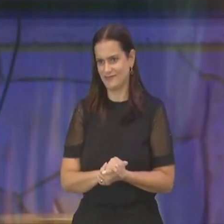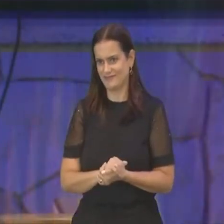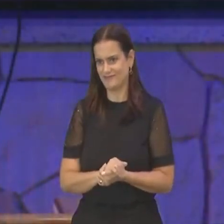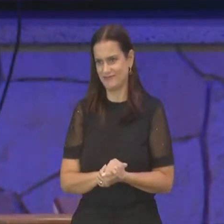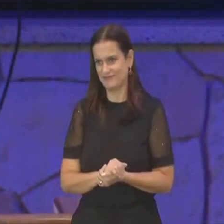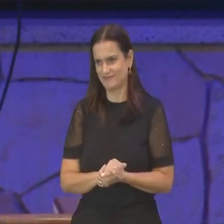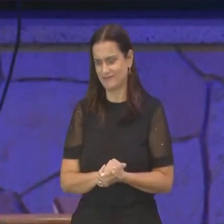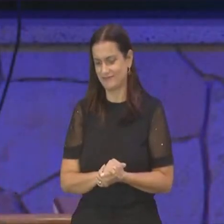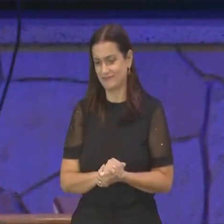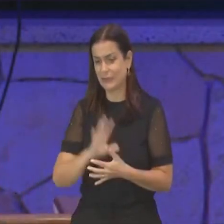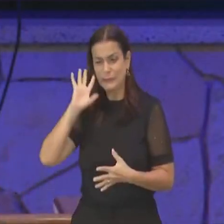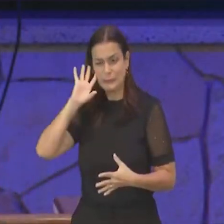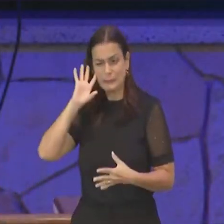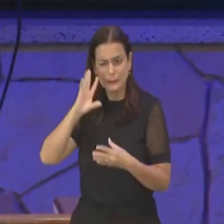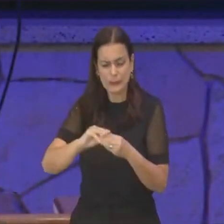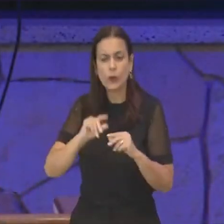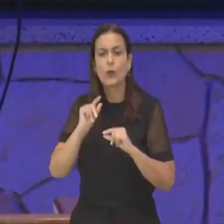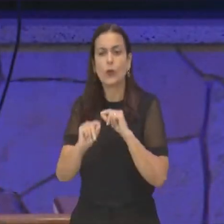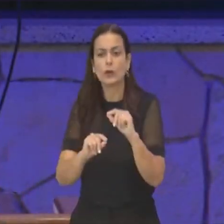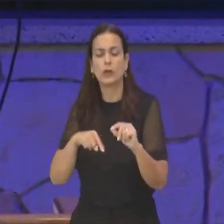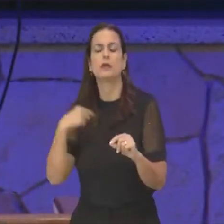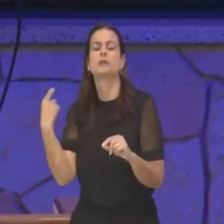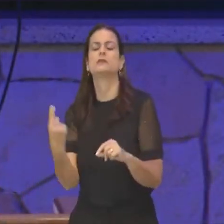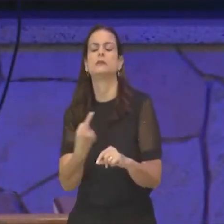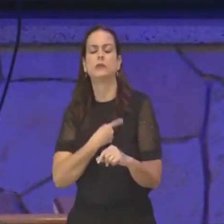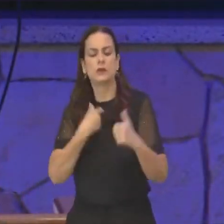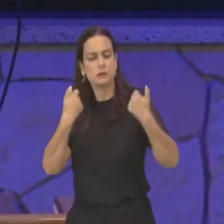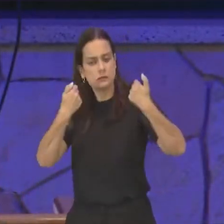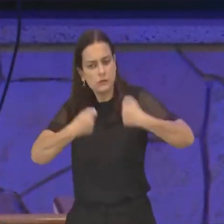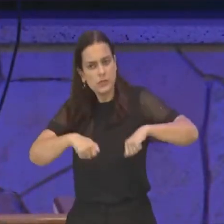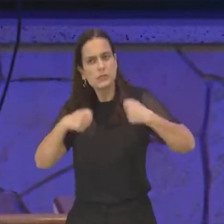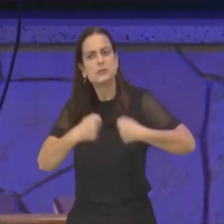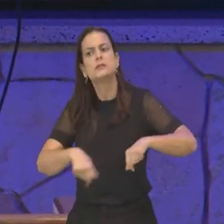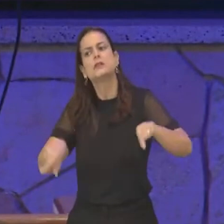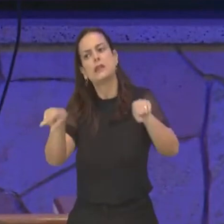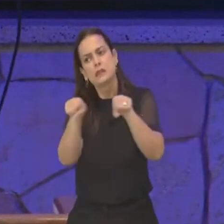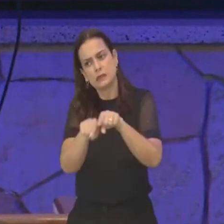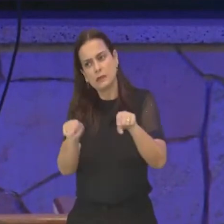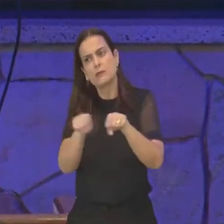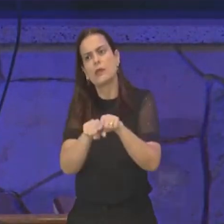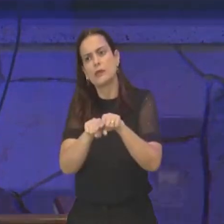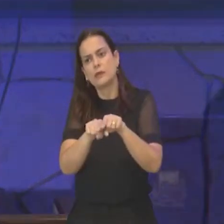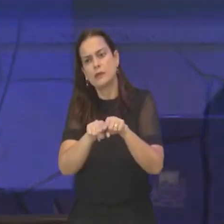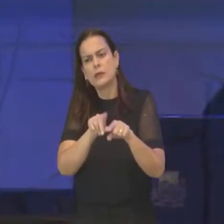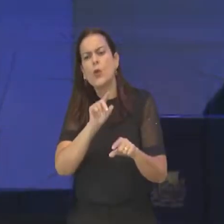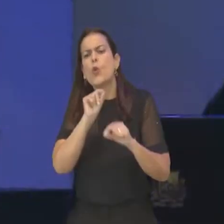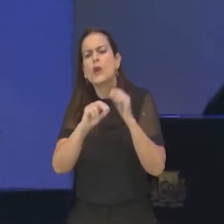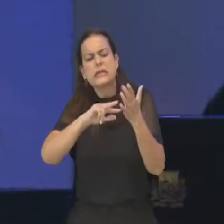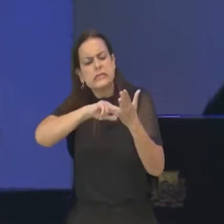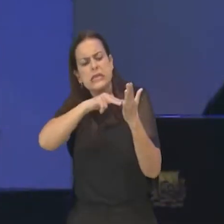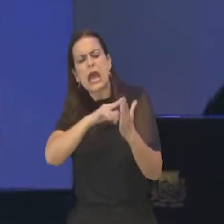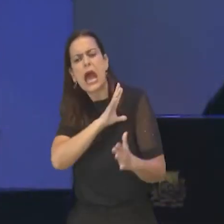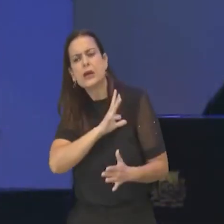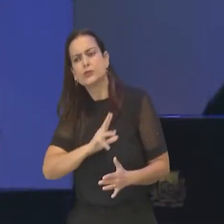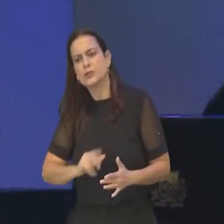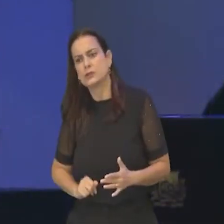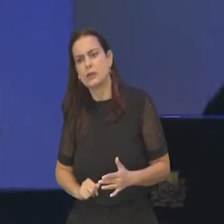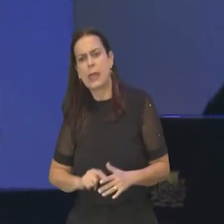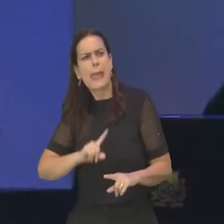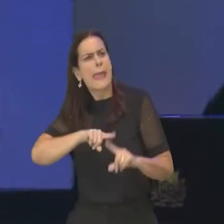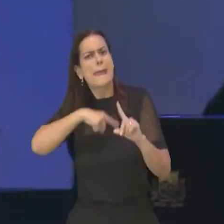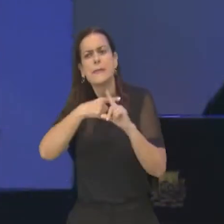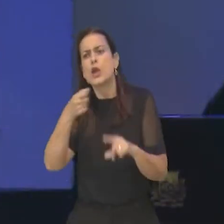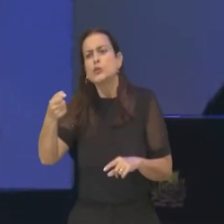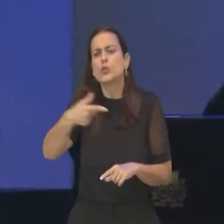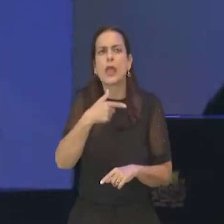E aqui eu entendi, e nós precisamos entender essa manhã, que a adoração vai além da música, a